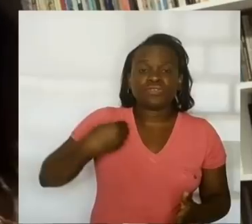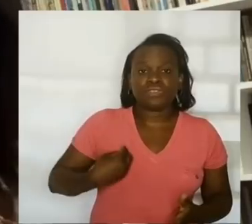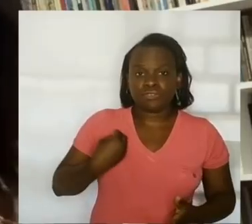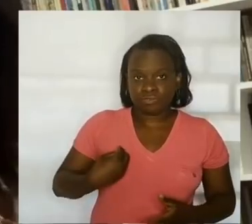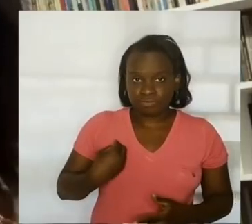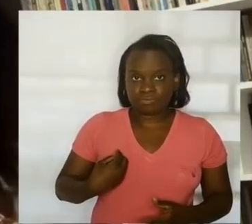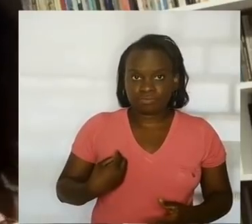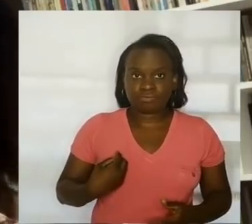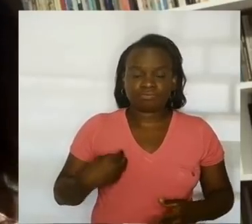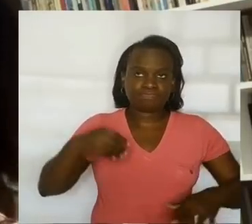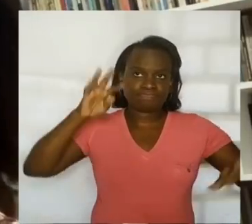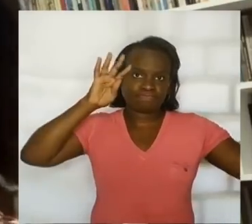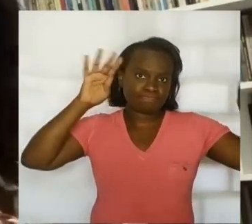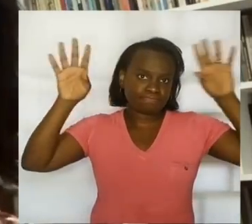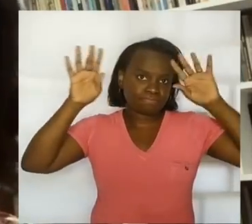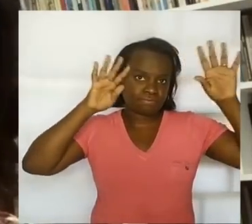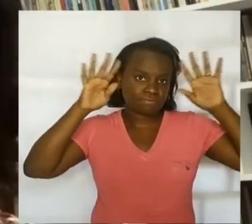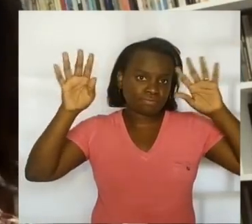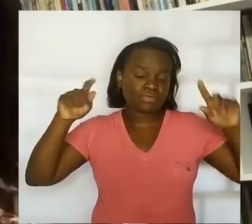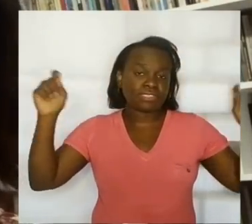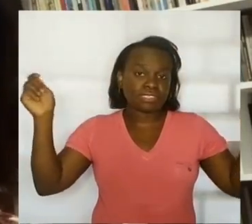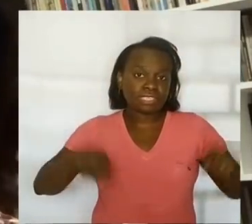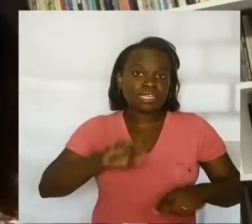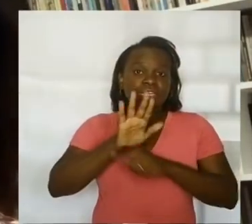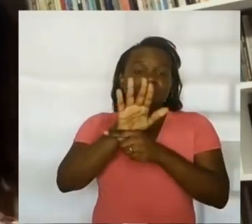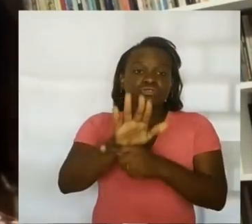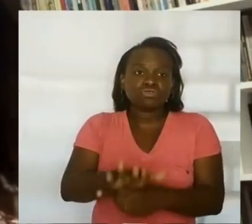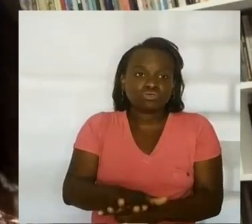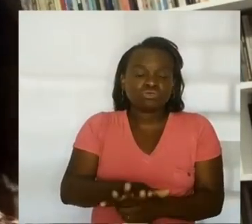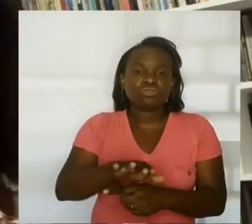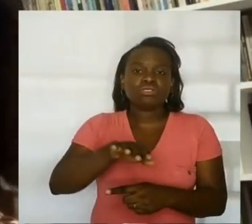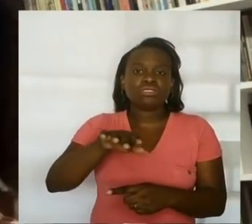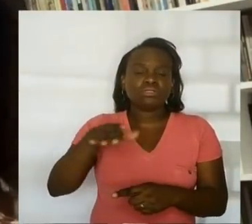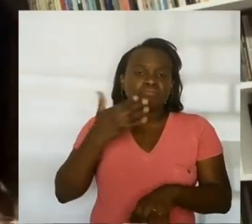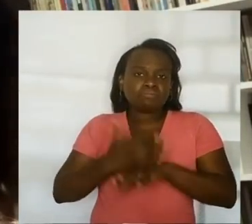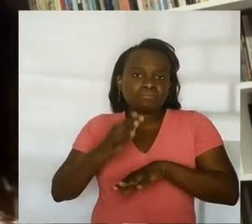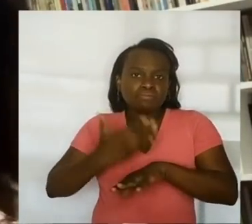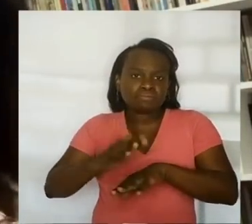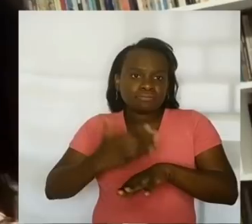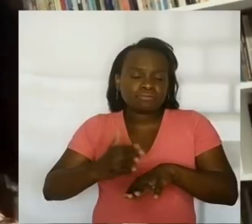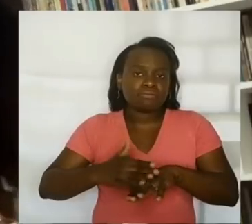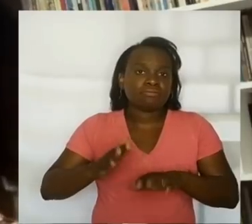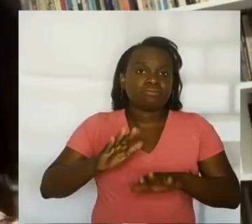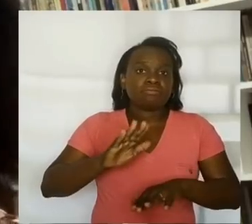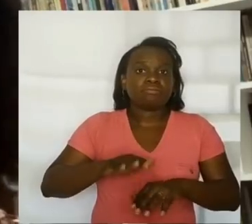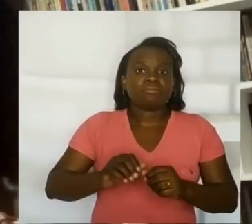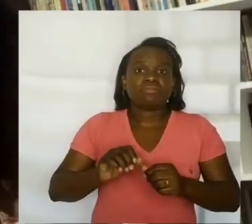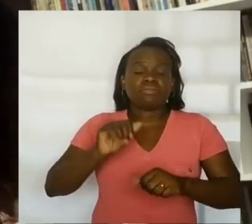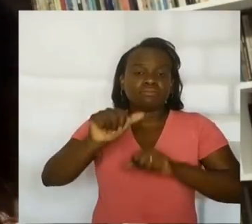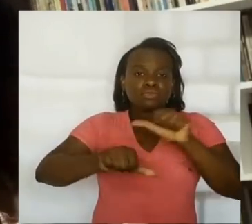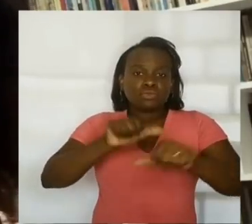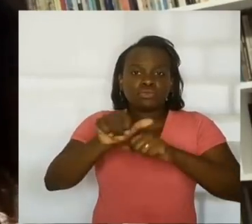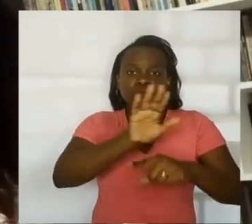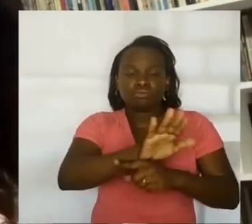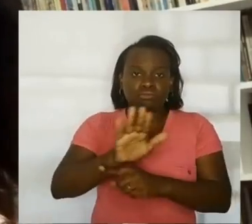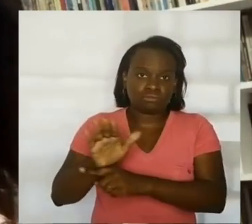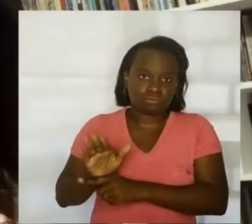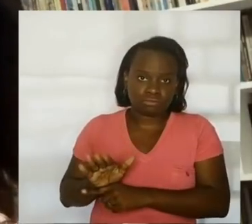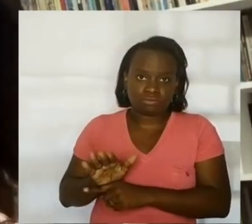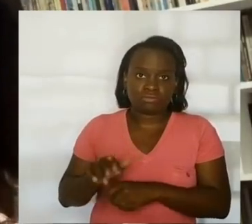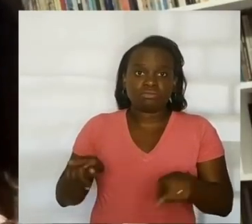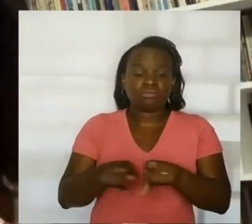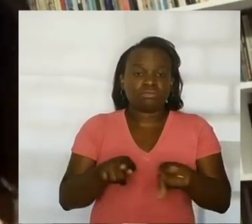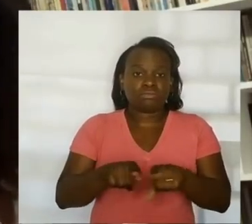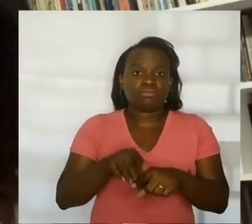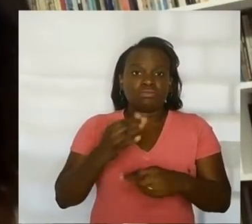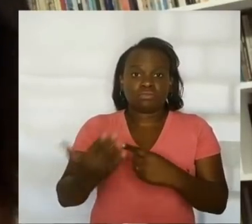vivendo. Reflexões que possam nos levar às práticas mais transformadoras,